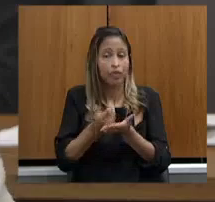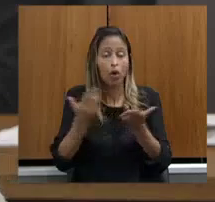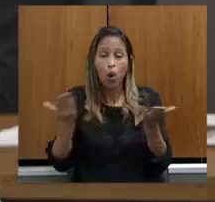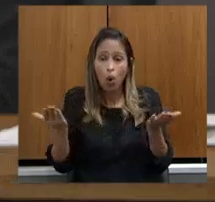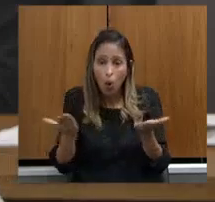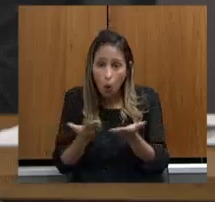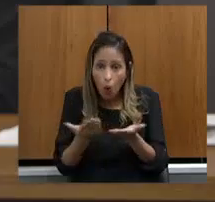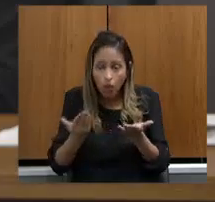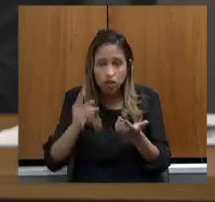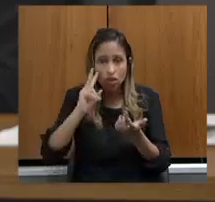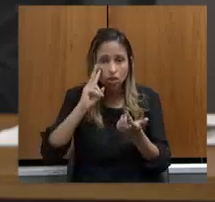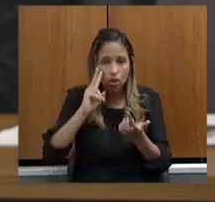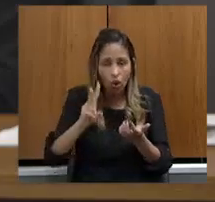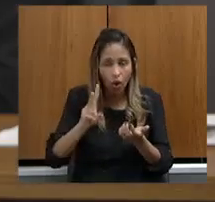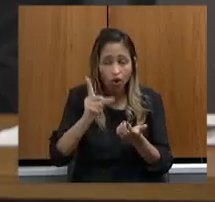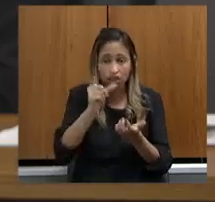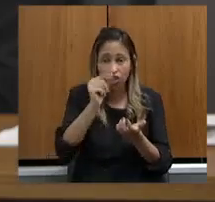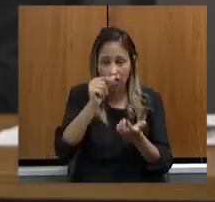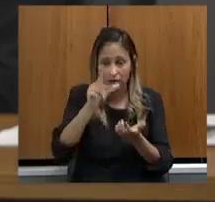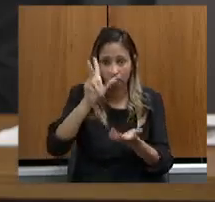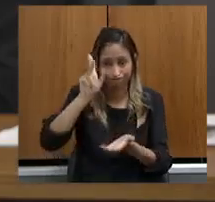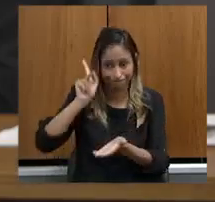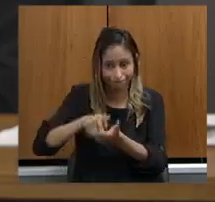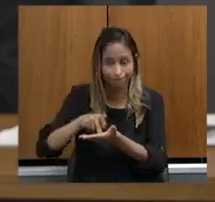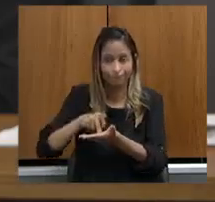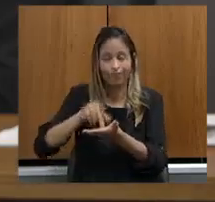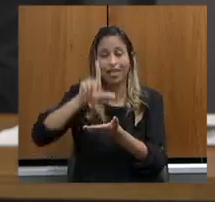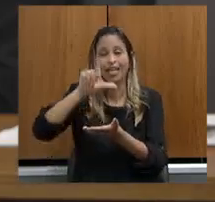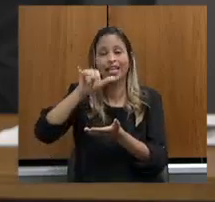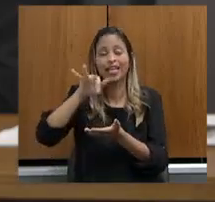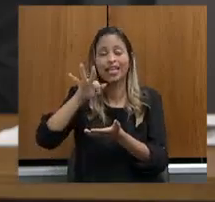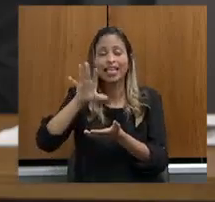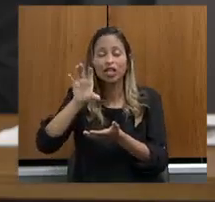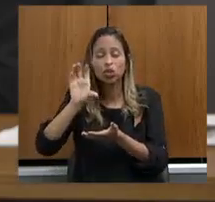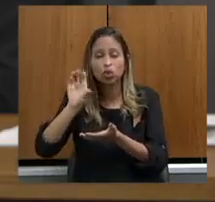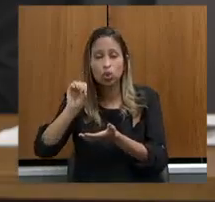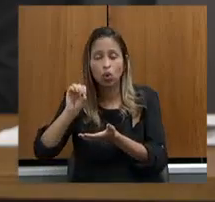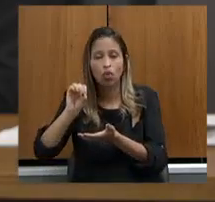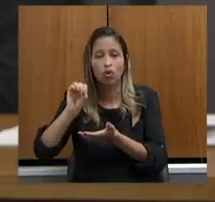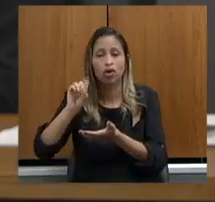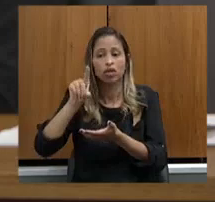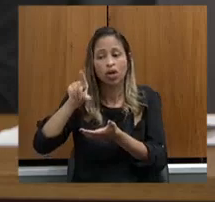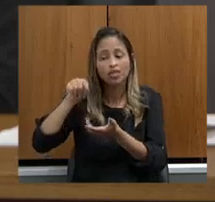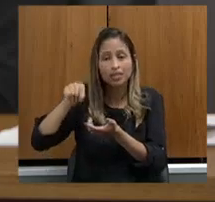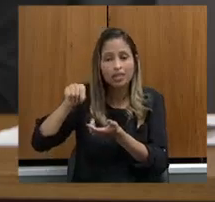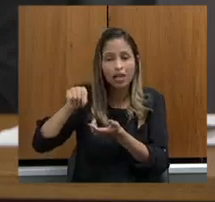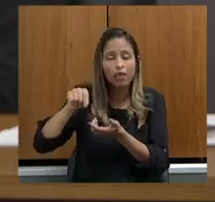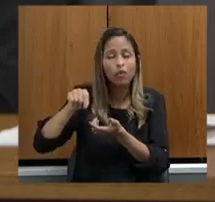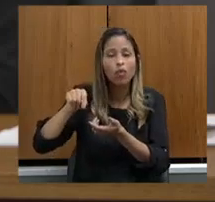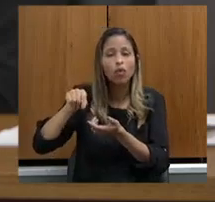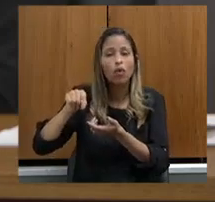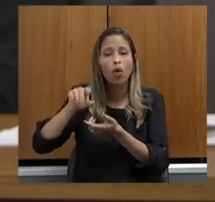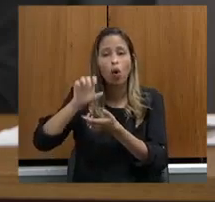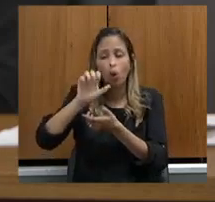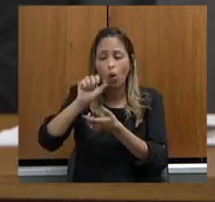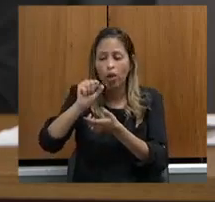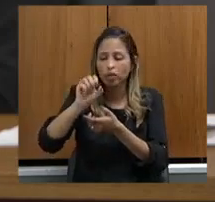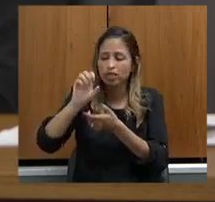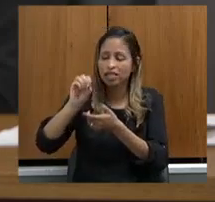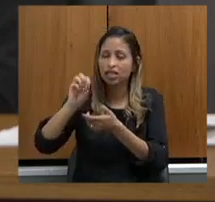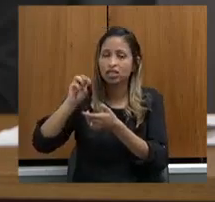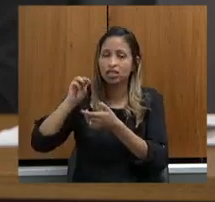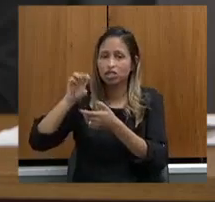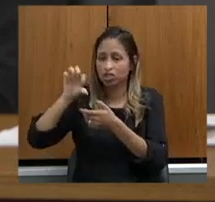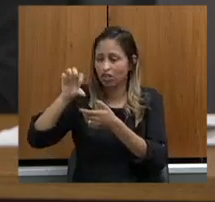quando a gente olha a disponibilidade líquida do saldo financeiro do fundeb a gente está tratando de um volume de 890